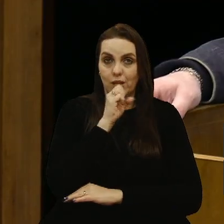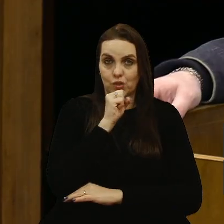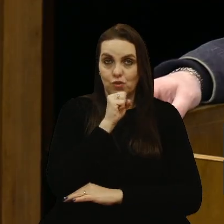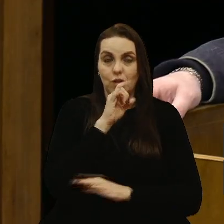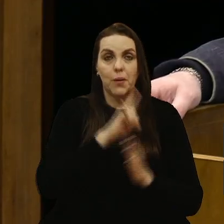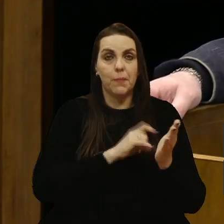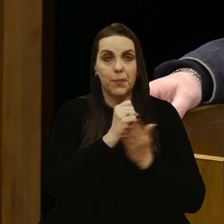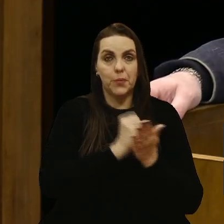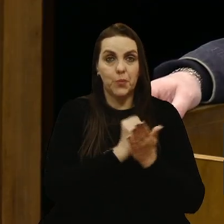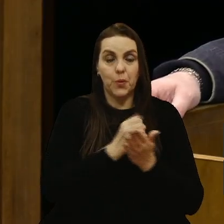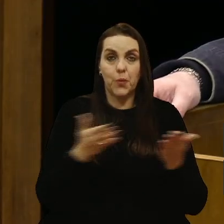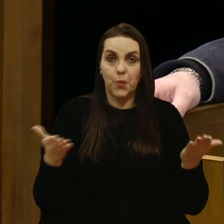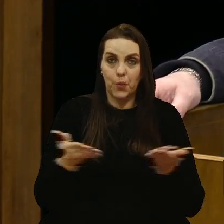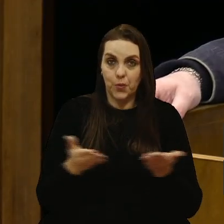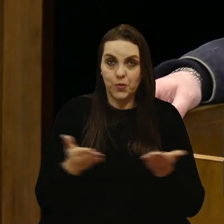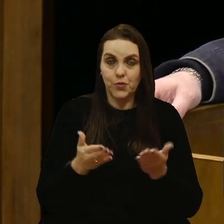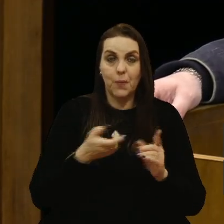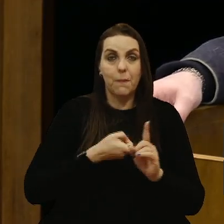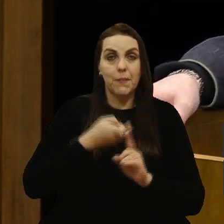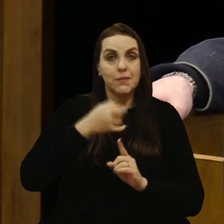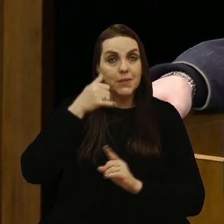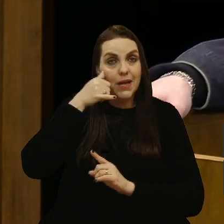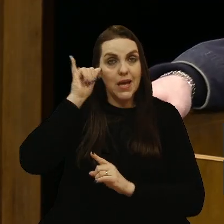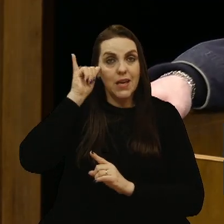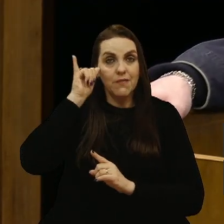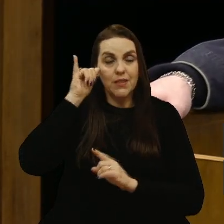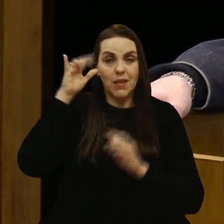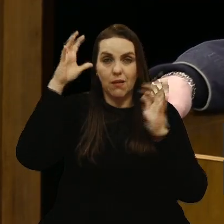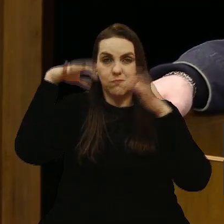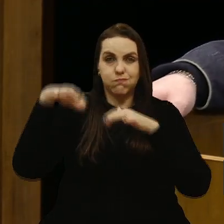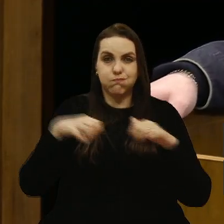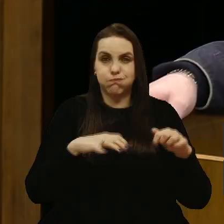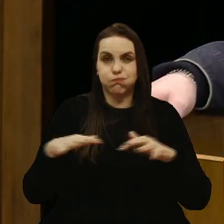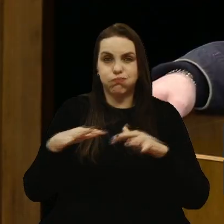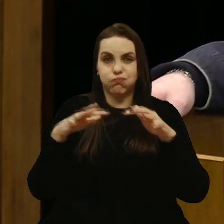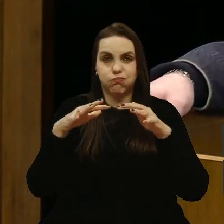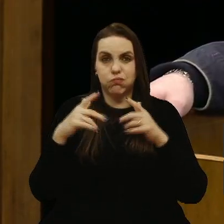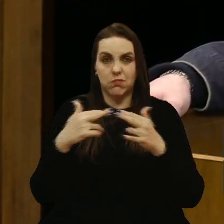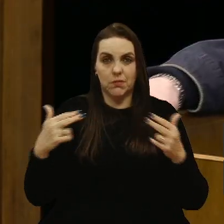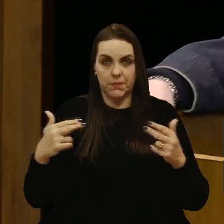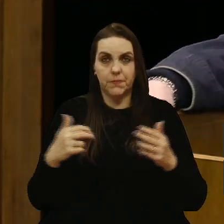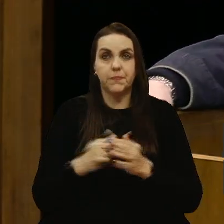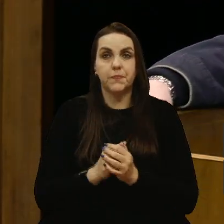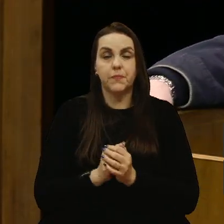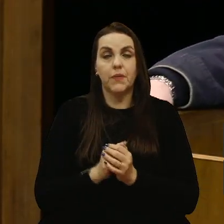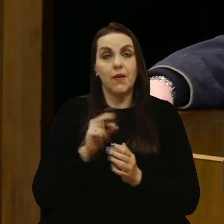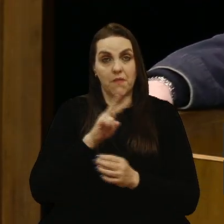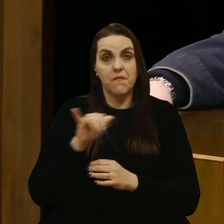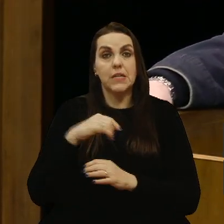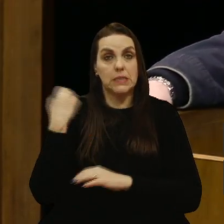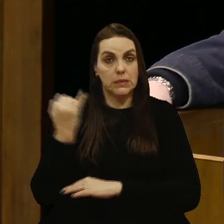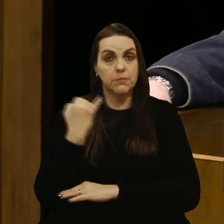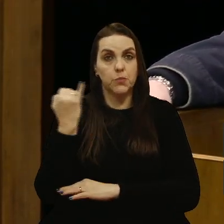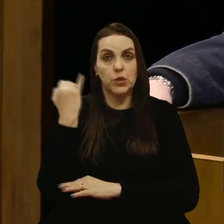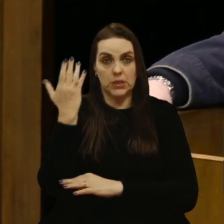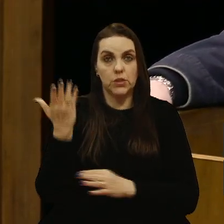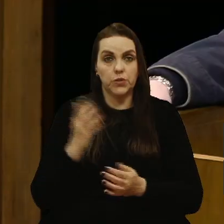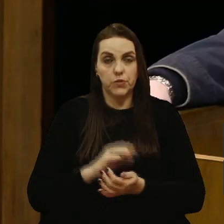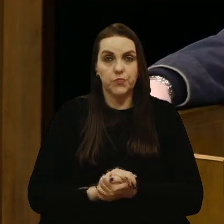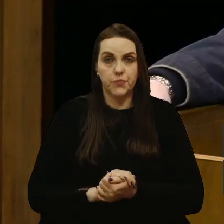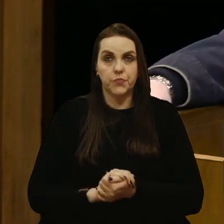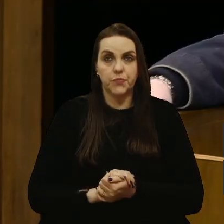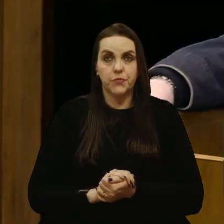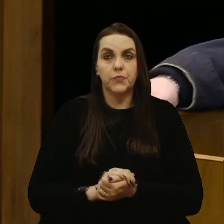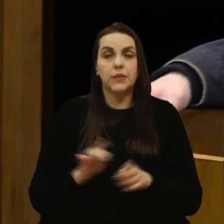no dia de hoje, como mês de prevenção a desastres, que será de grande importância e relevância, também